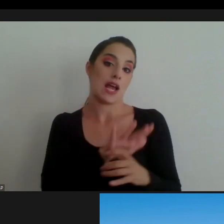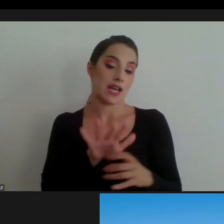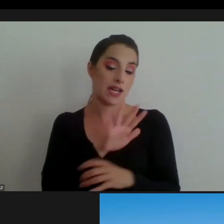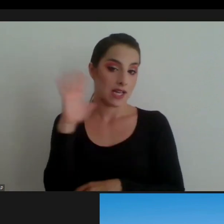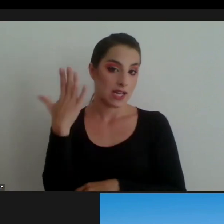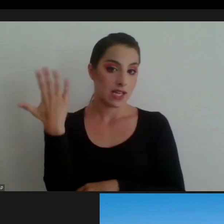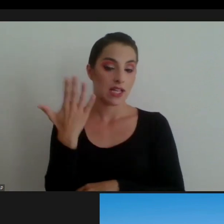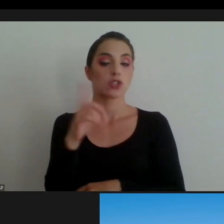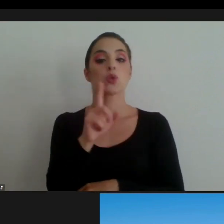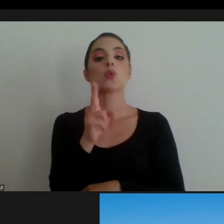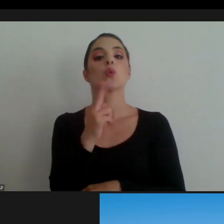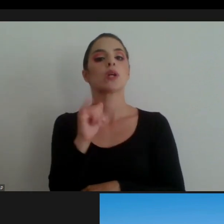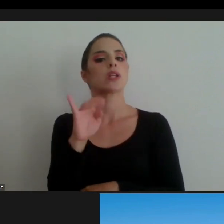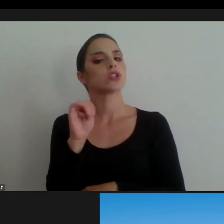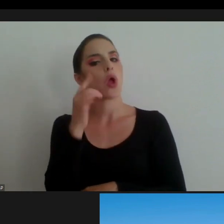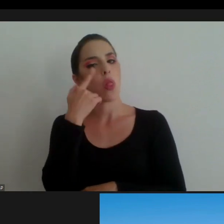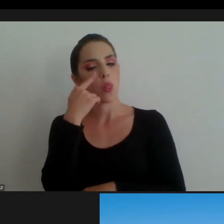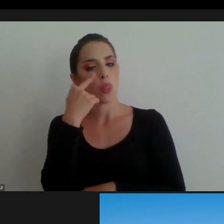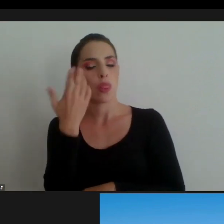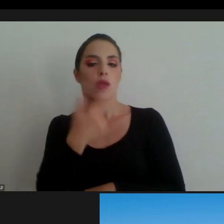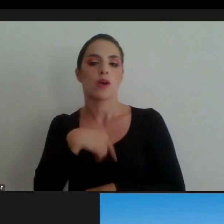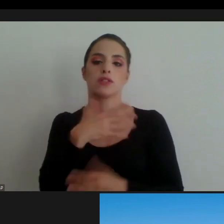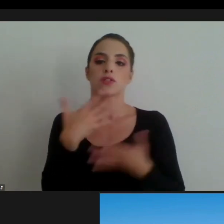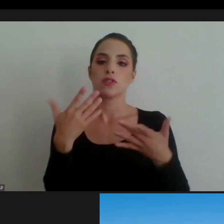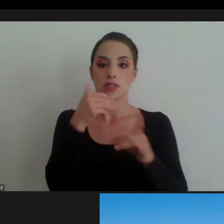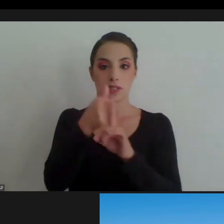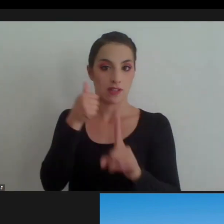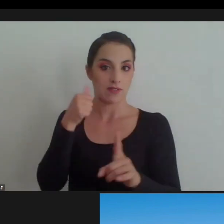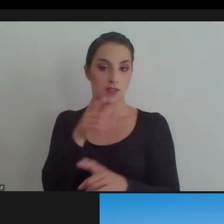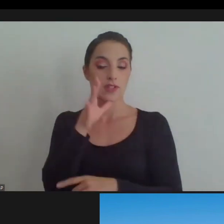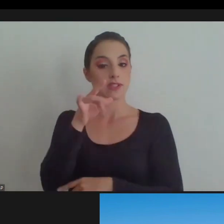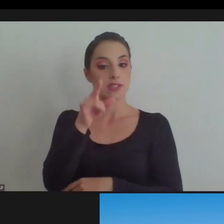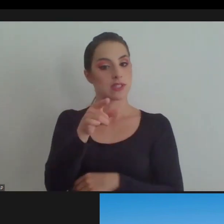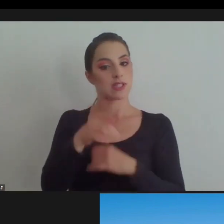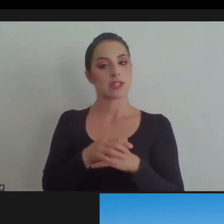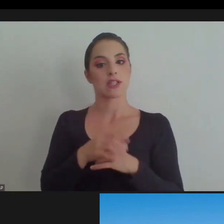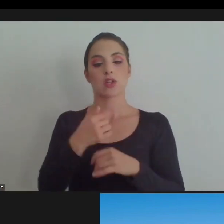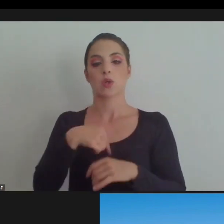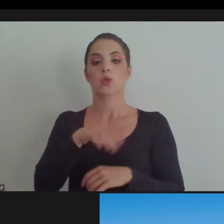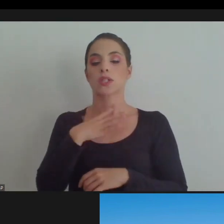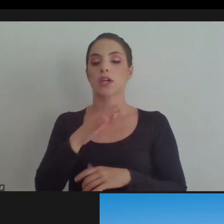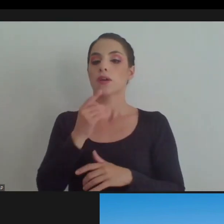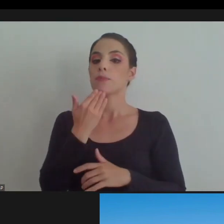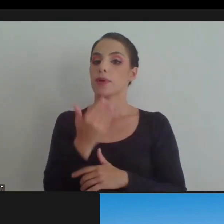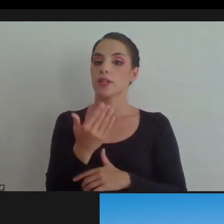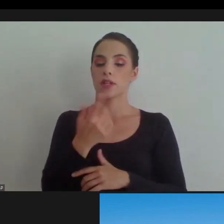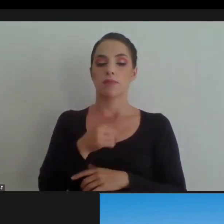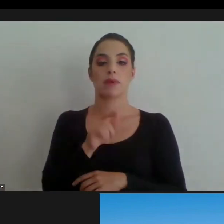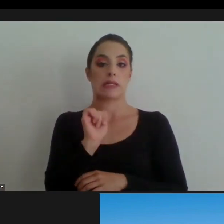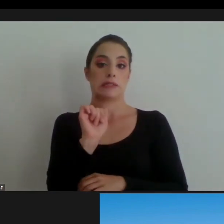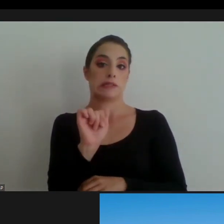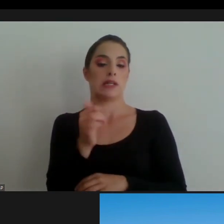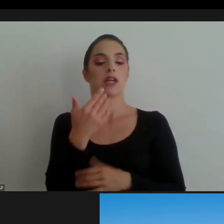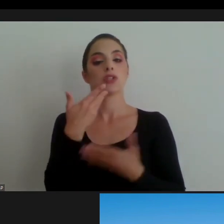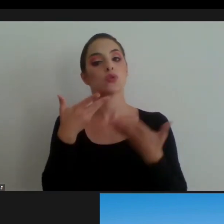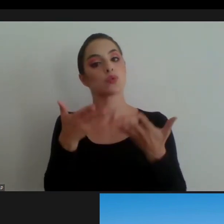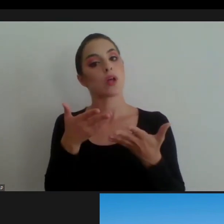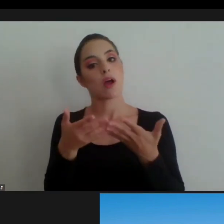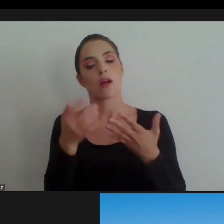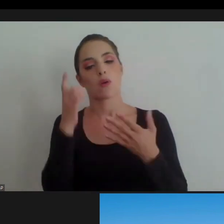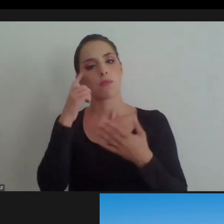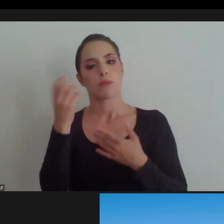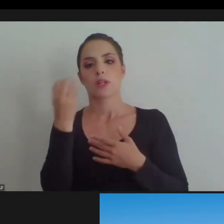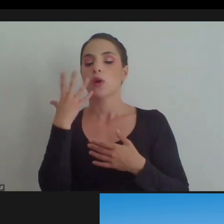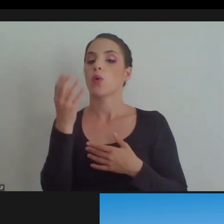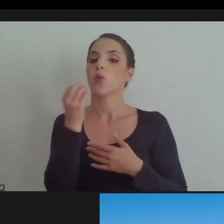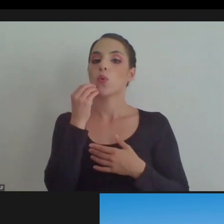e passando agora ao desafio que lhe queremos colocar, queremos pedir para nos ajudar a compreender como pode